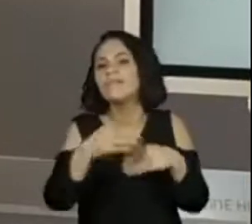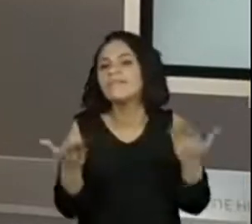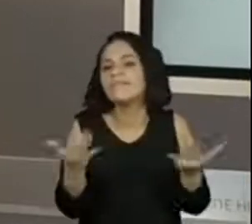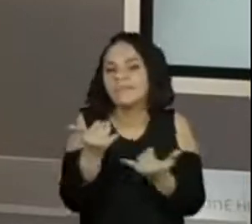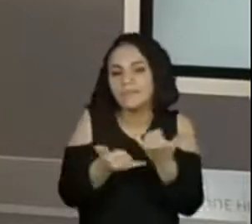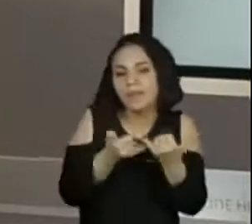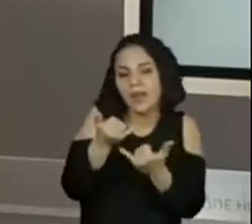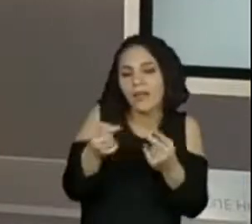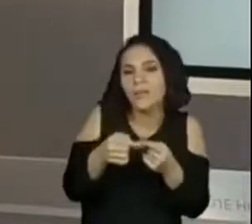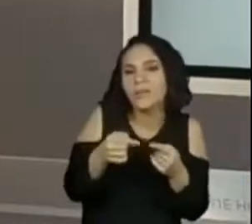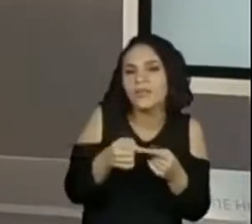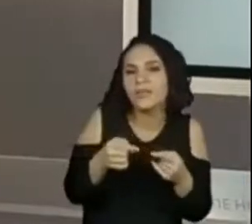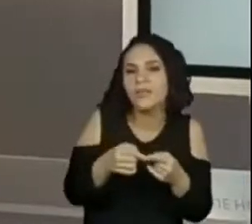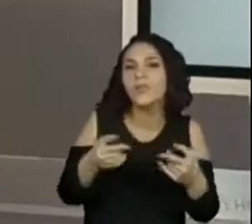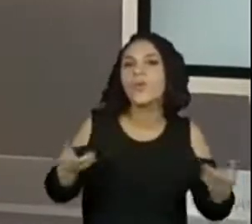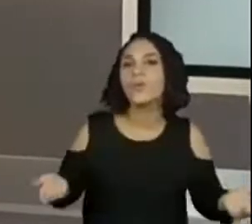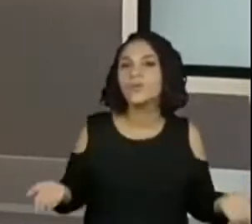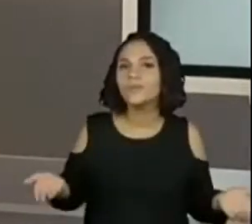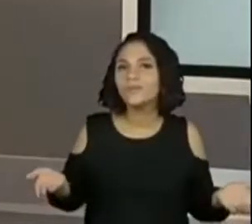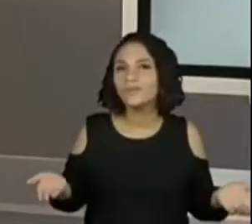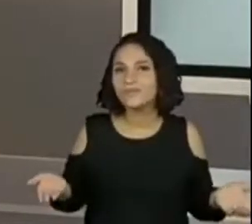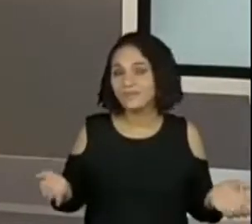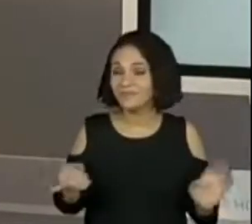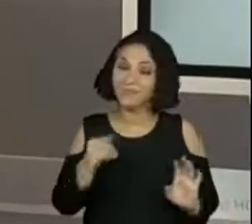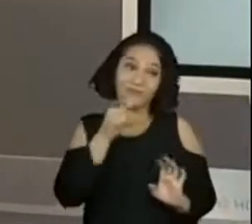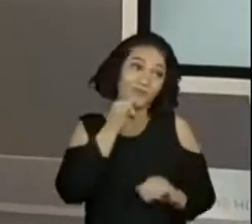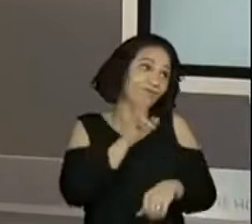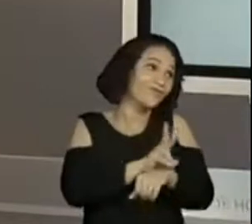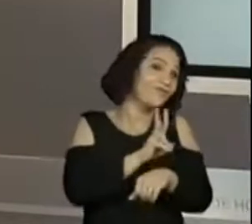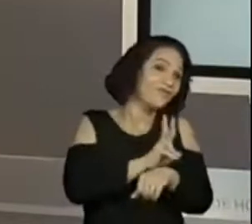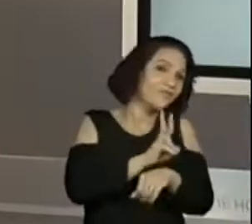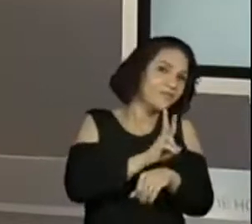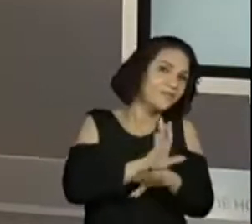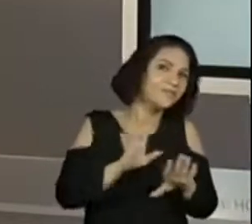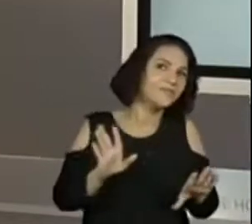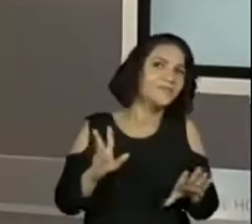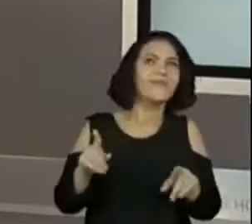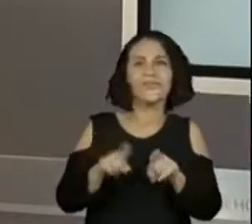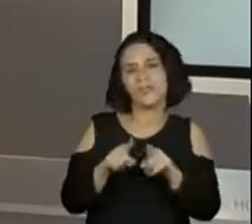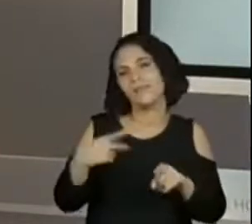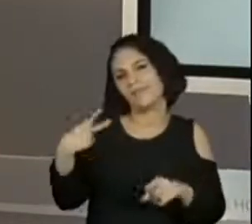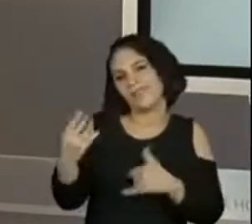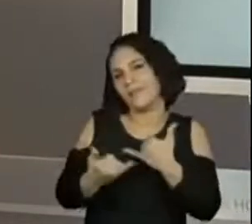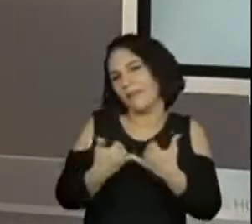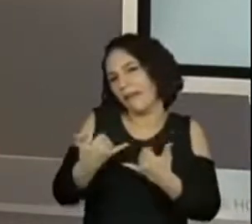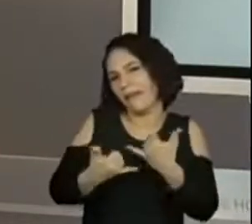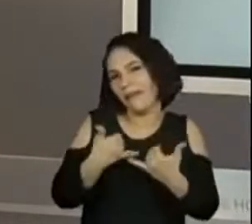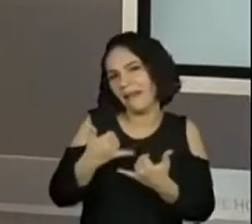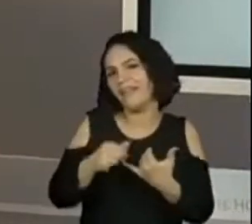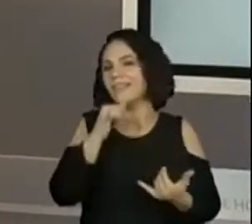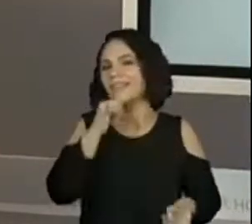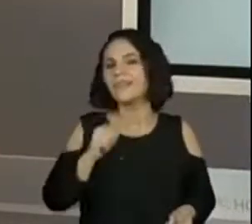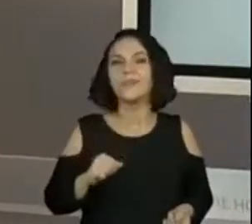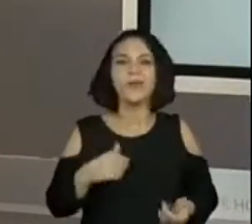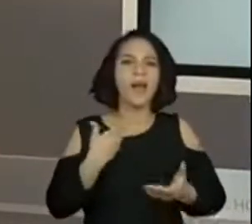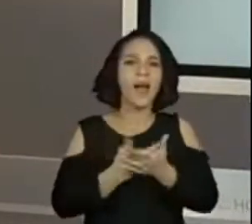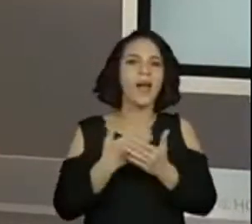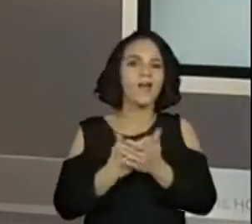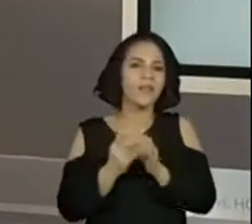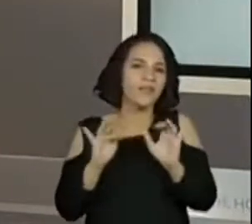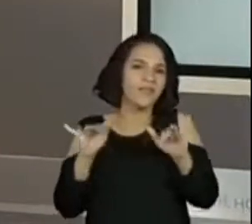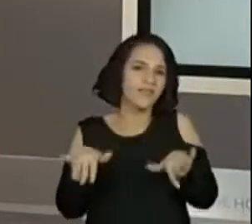para brincar exclusivamente? Faz de conta, professora Fran, que a gente brinca também. E a gente brinca depois da aula